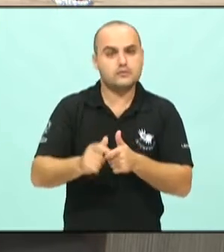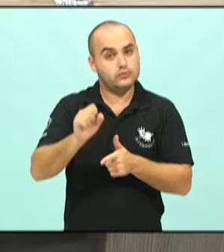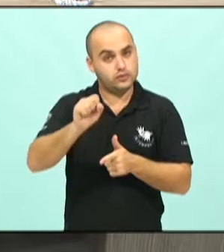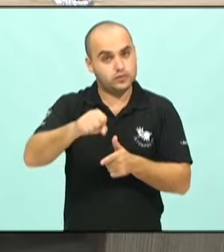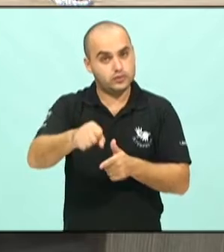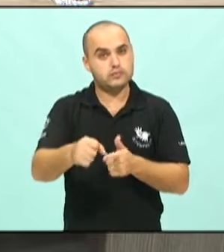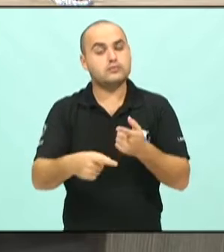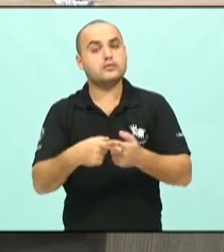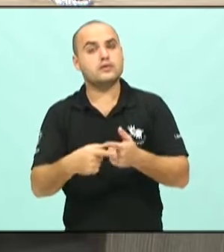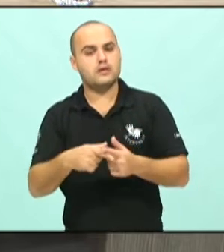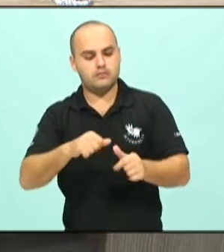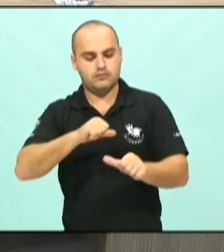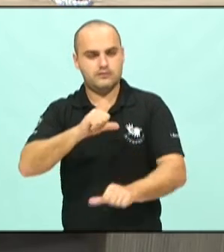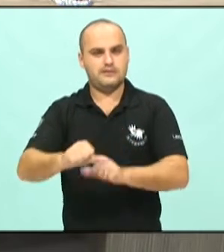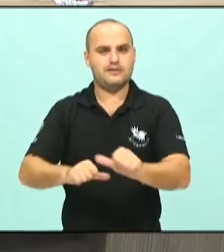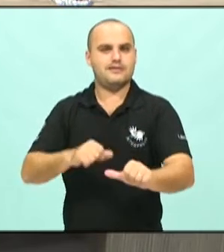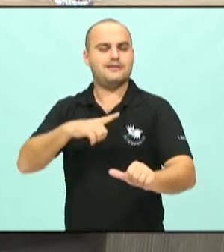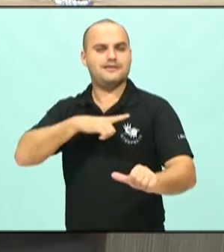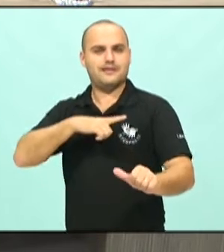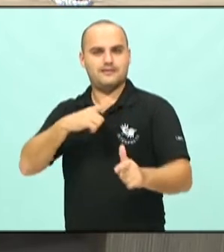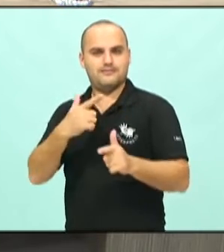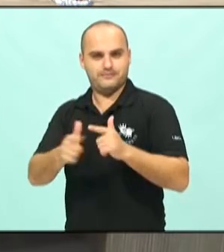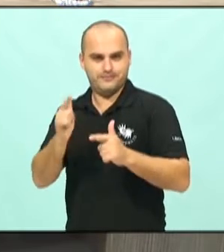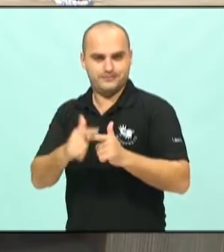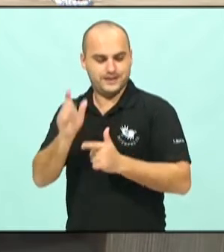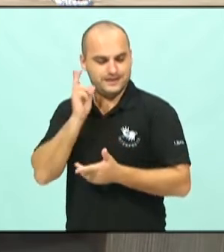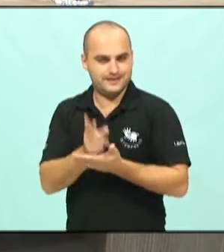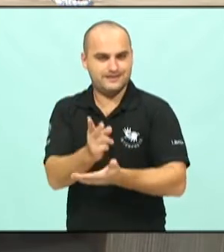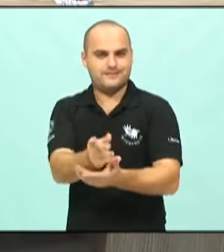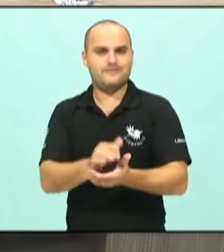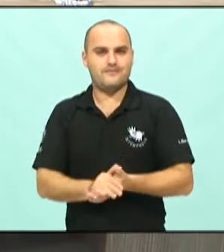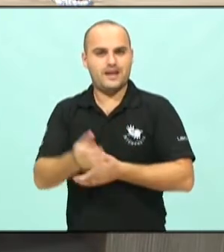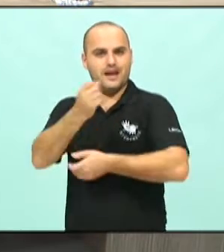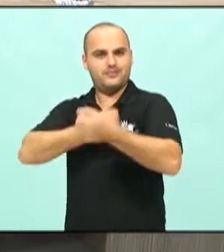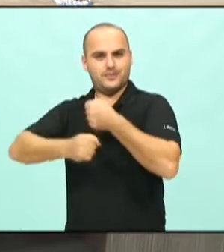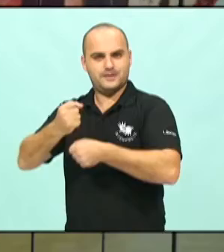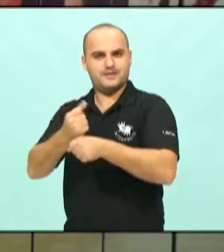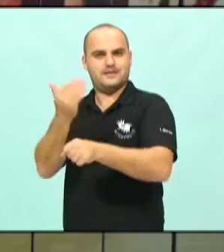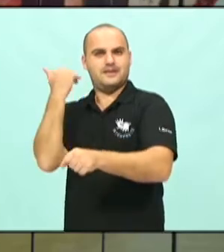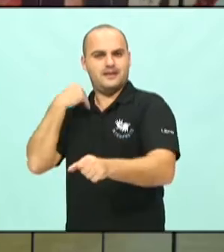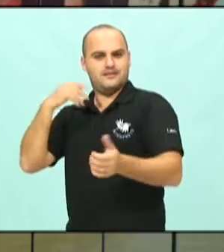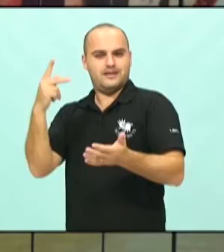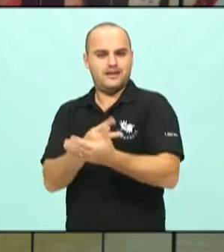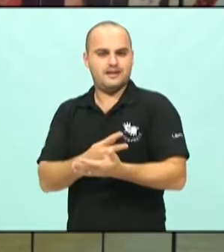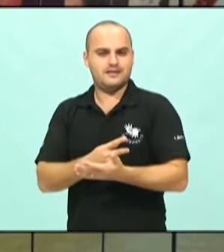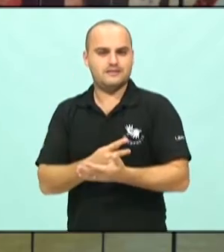toda mudança, ela cria um desconforto. Paulo, os outros anos estava sendo feito errado?